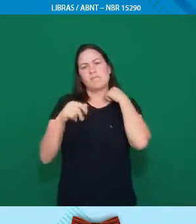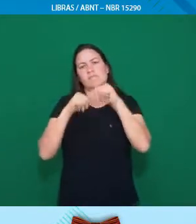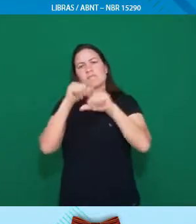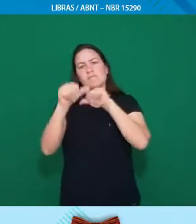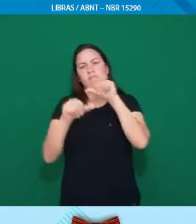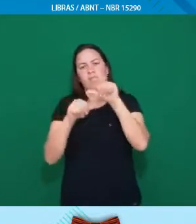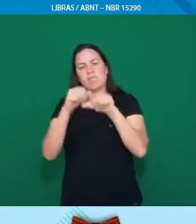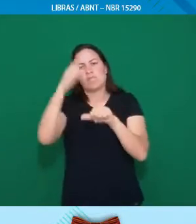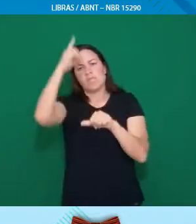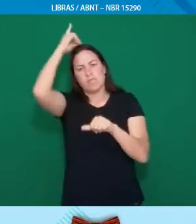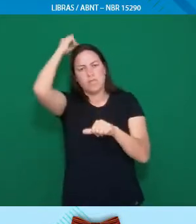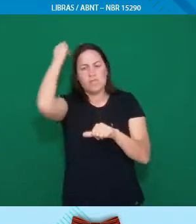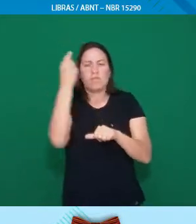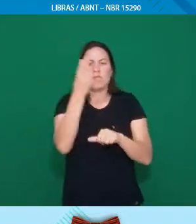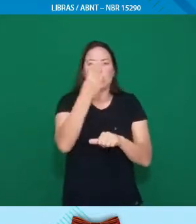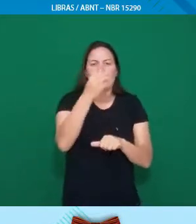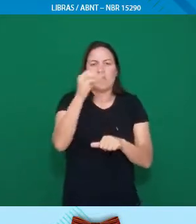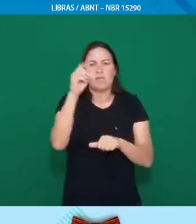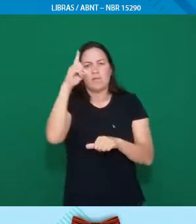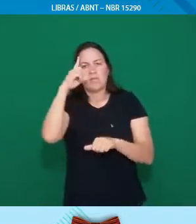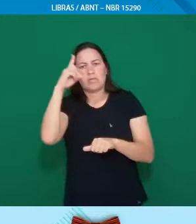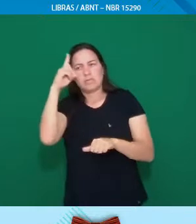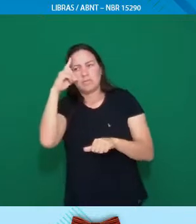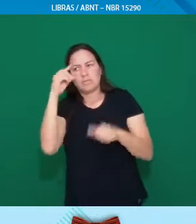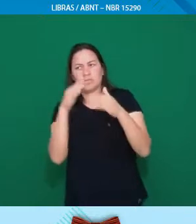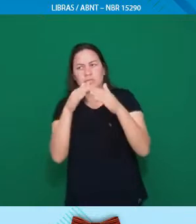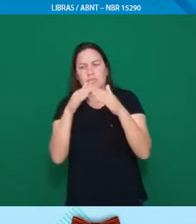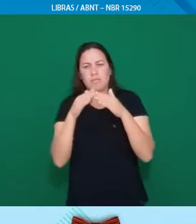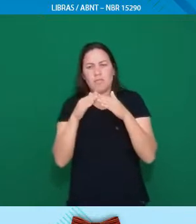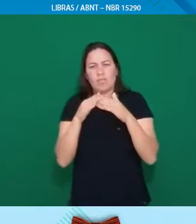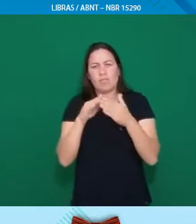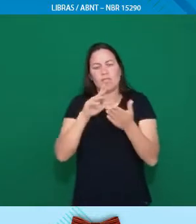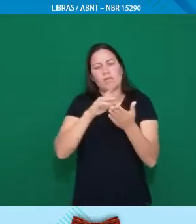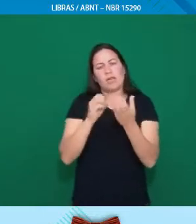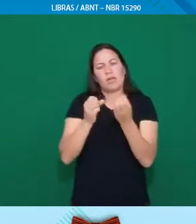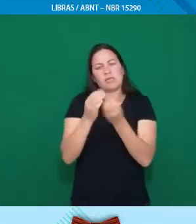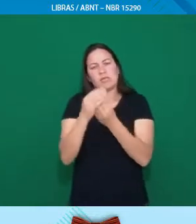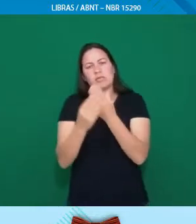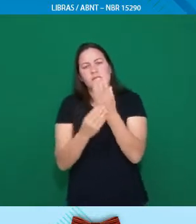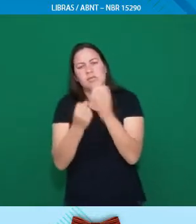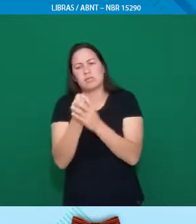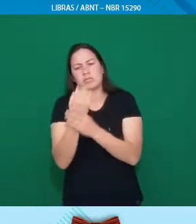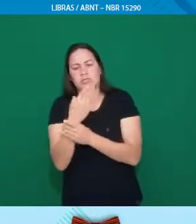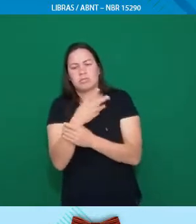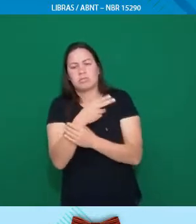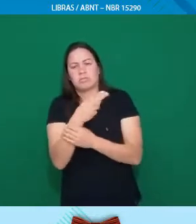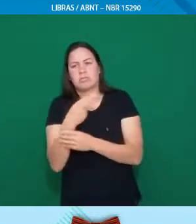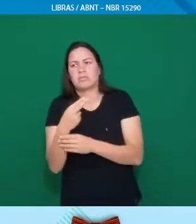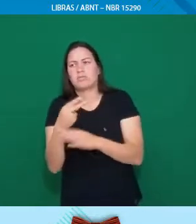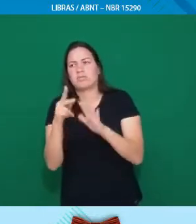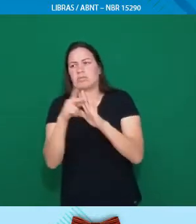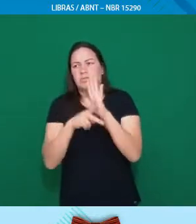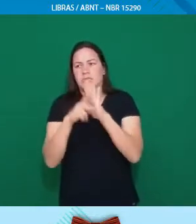né mochila foi o que não faz ele faz 30 dias foram foi feita a roçada das Calçadas